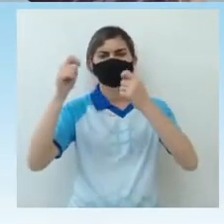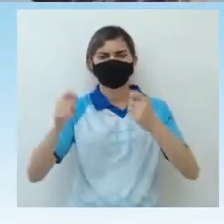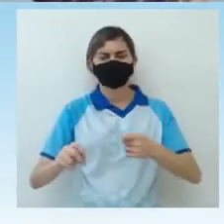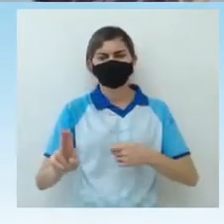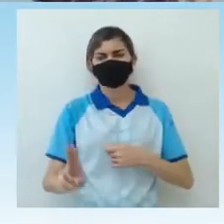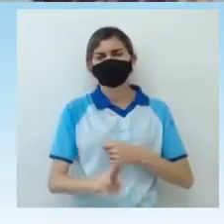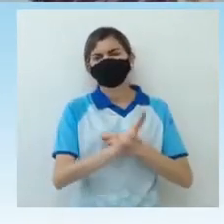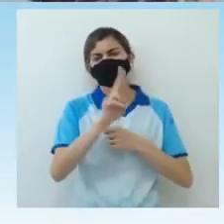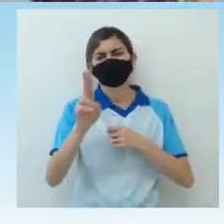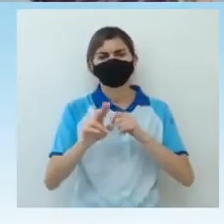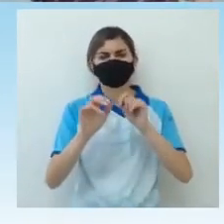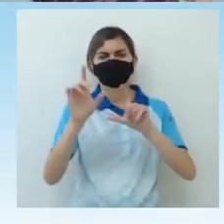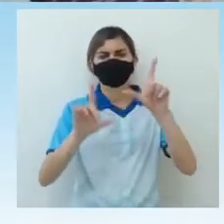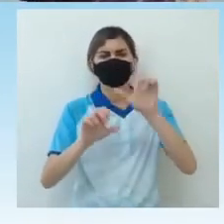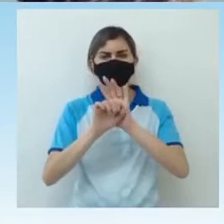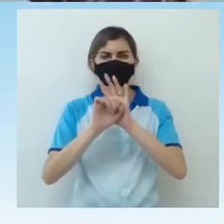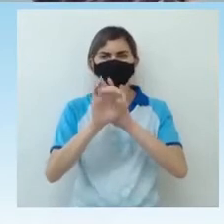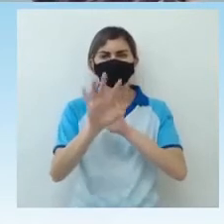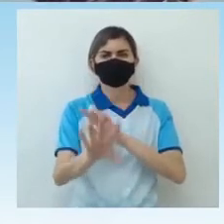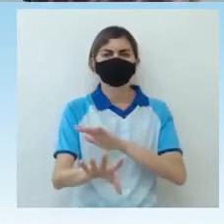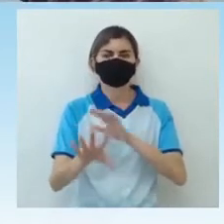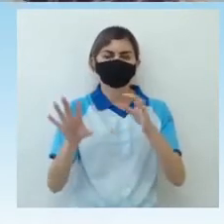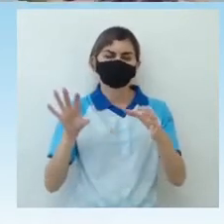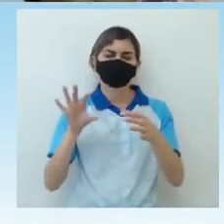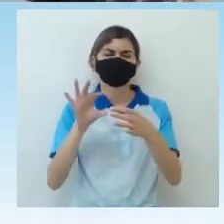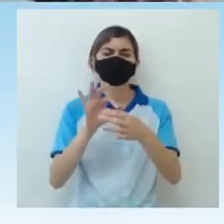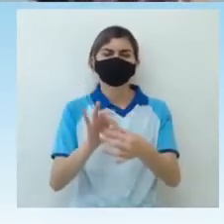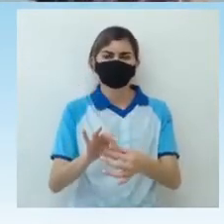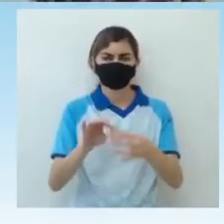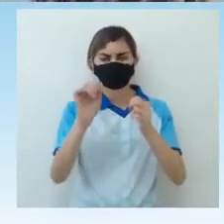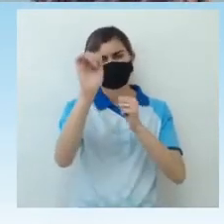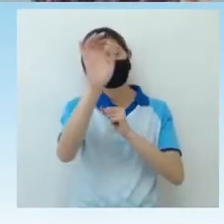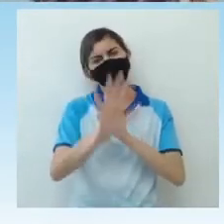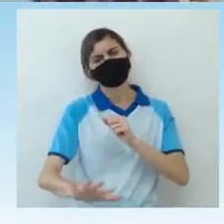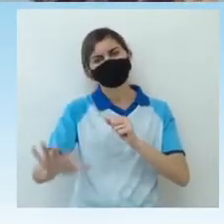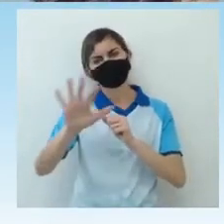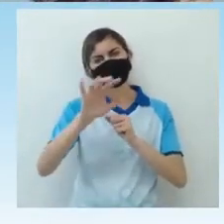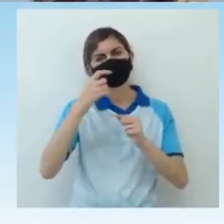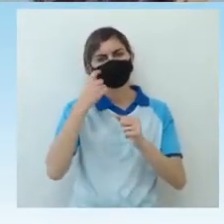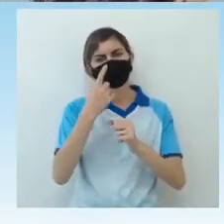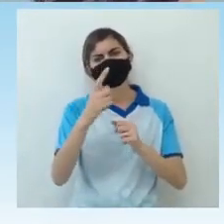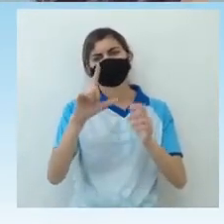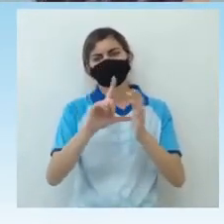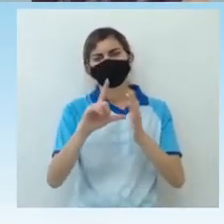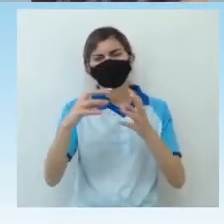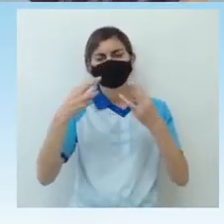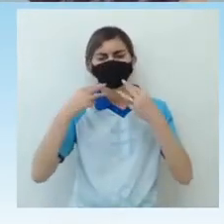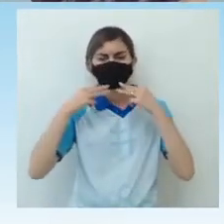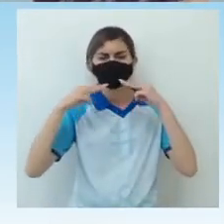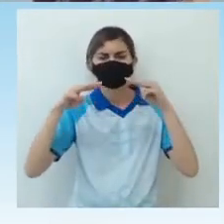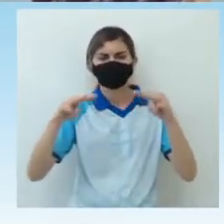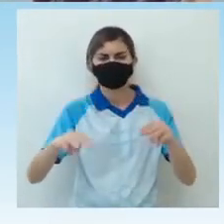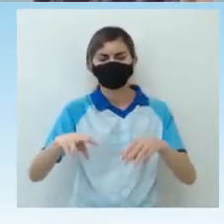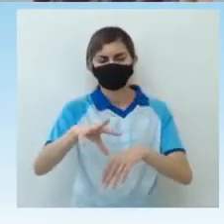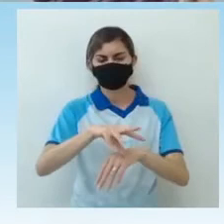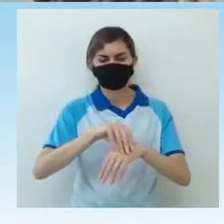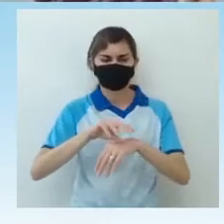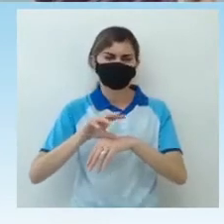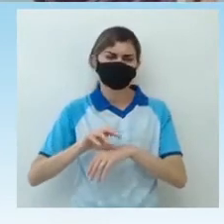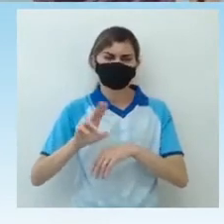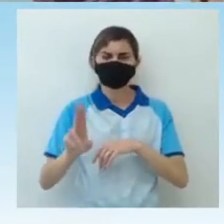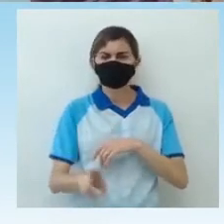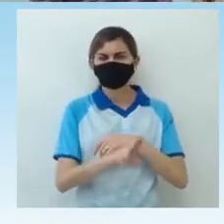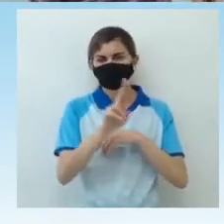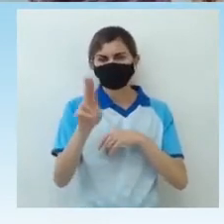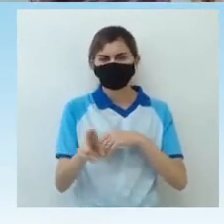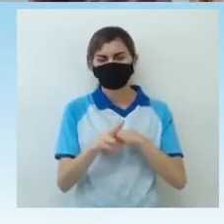utiliza dessa mídia publicitária para veicular imagens que fogem da lógica do marketing. Então ele pega um elemento que é utilizado pelo